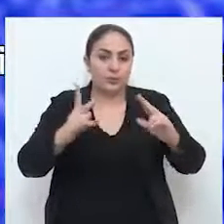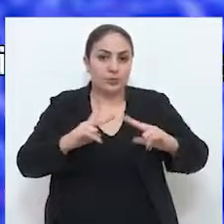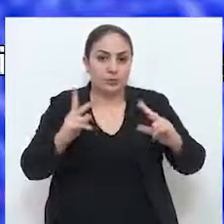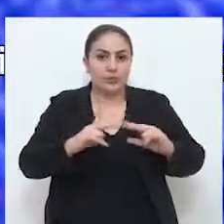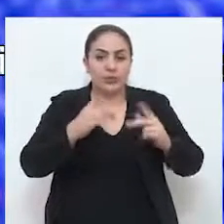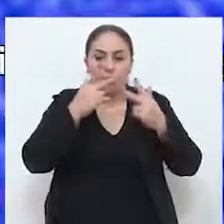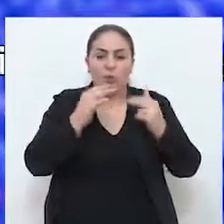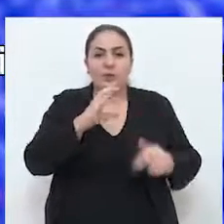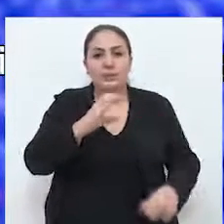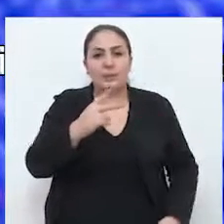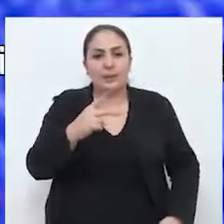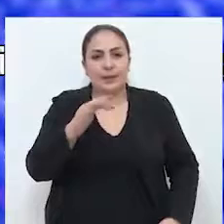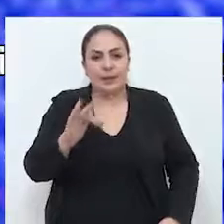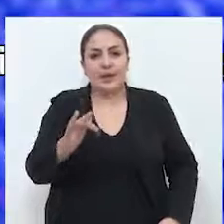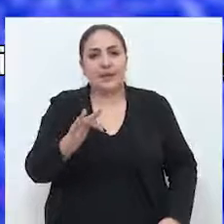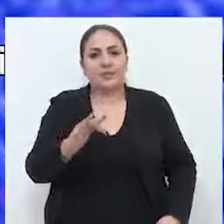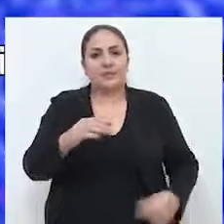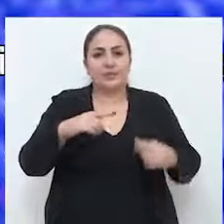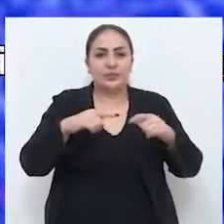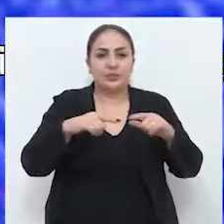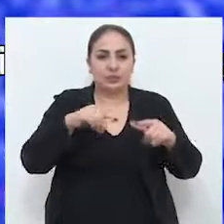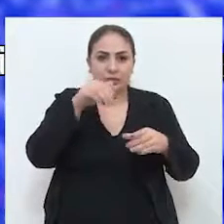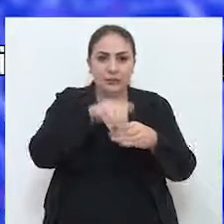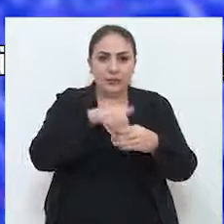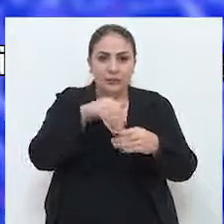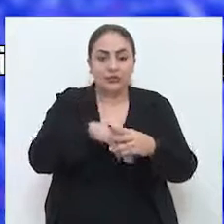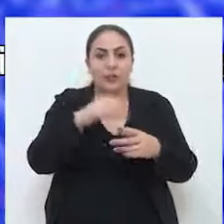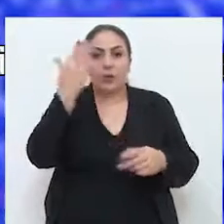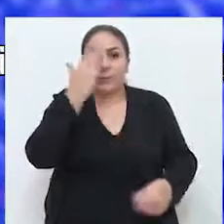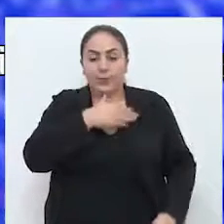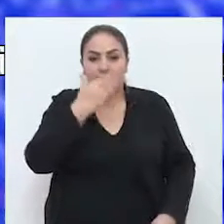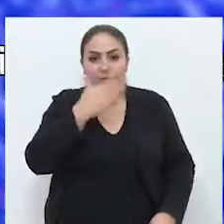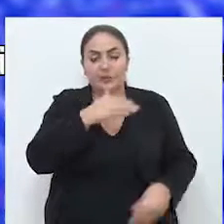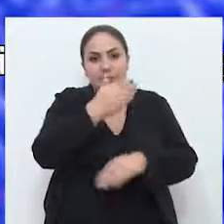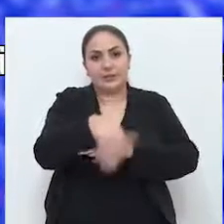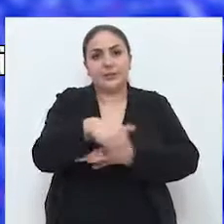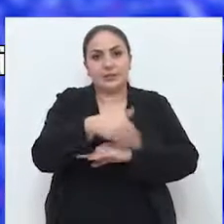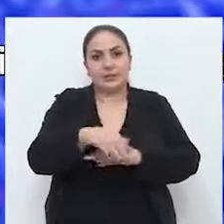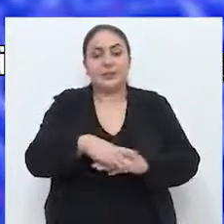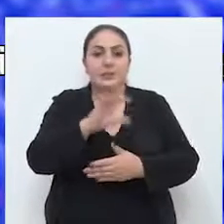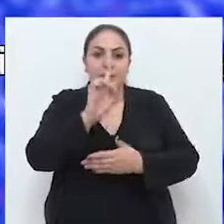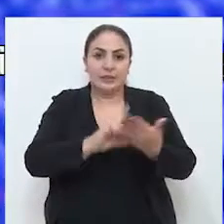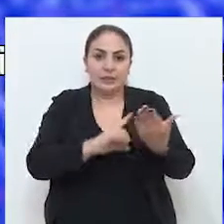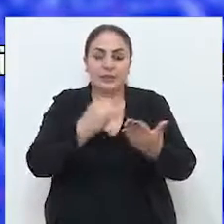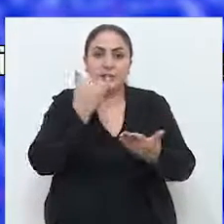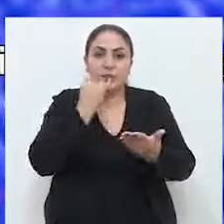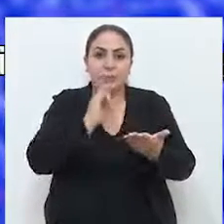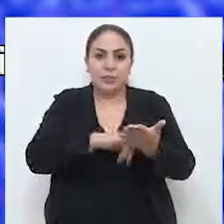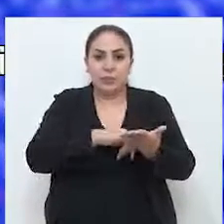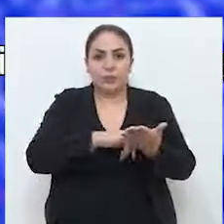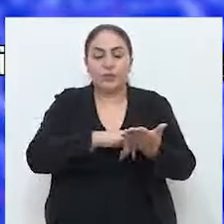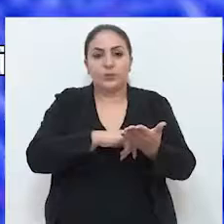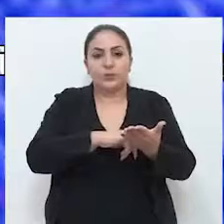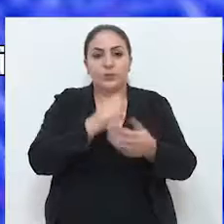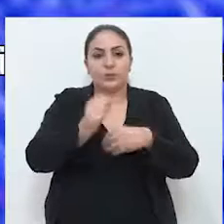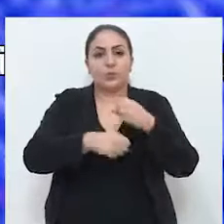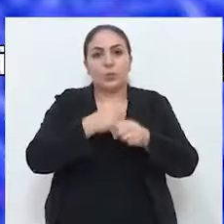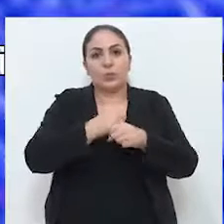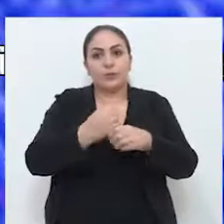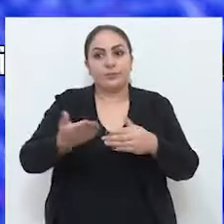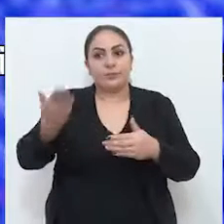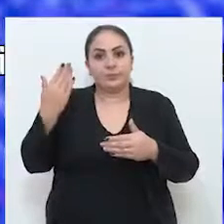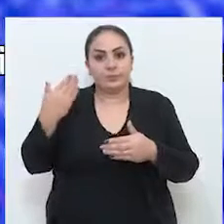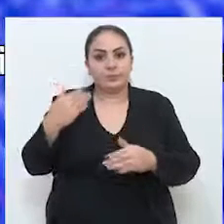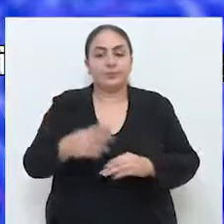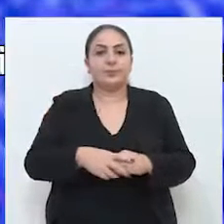Documentos pessoais como CPF, título de eleitor e comprovante de endereço. Declaração de imposto de renda do